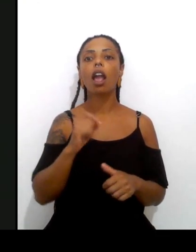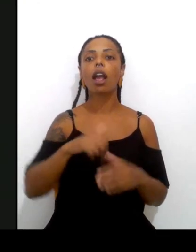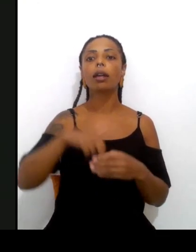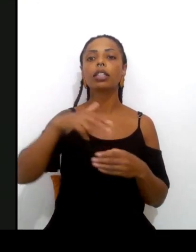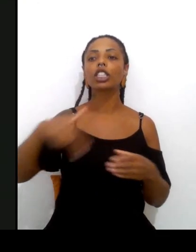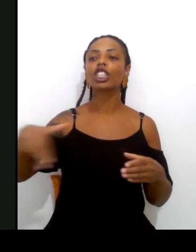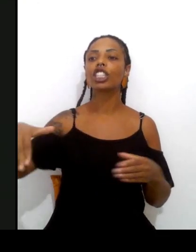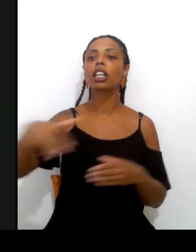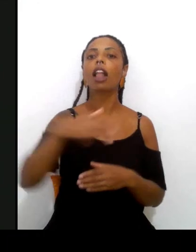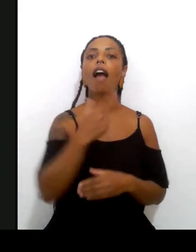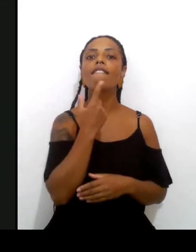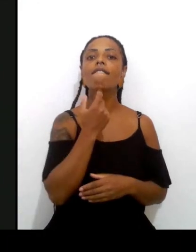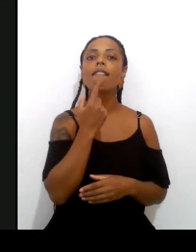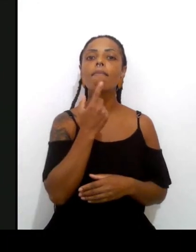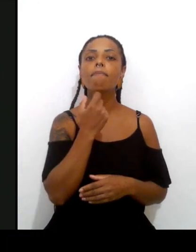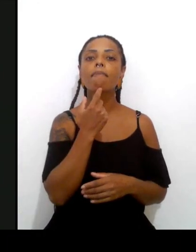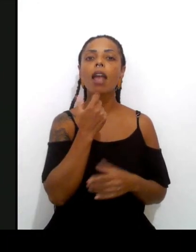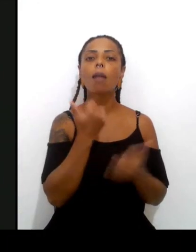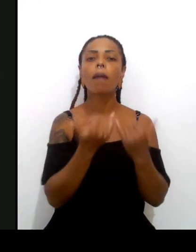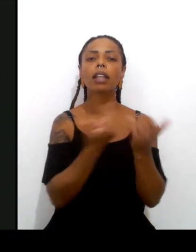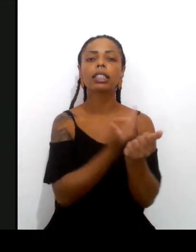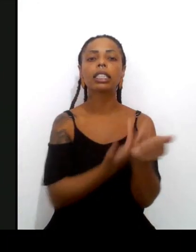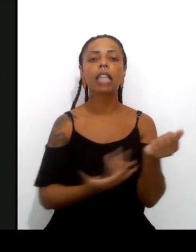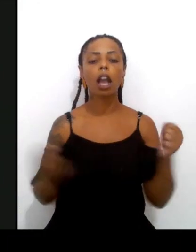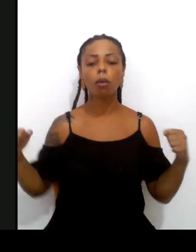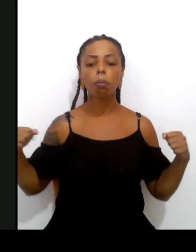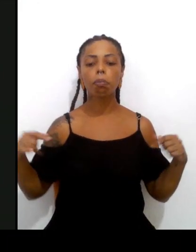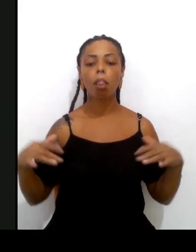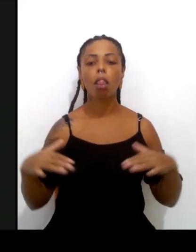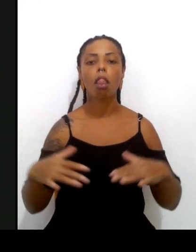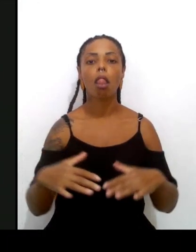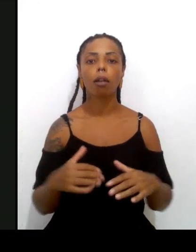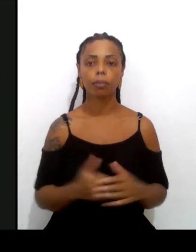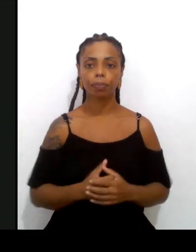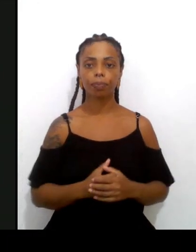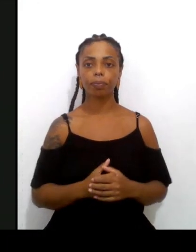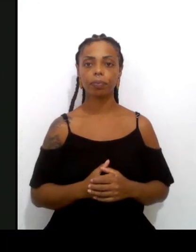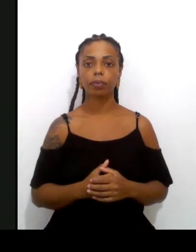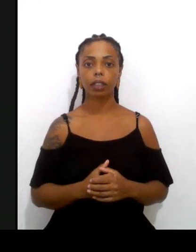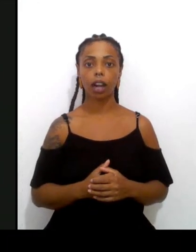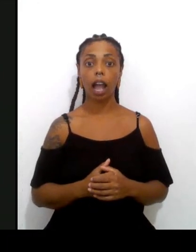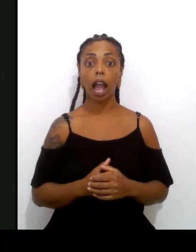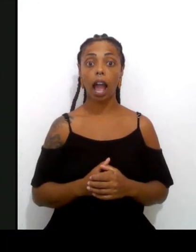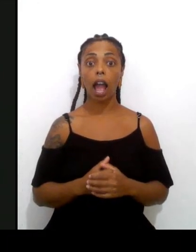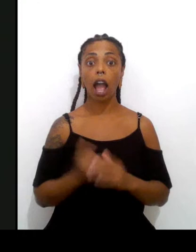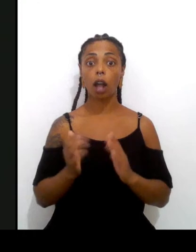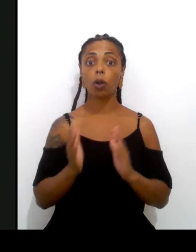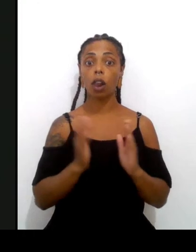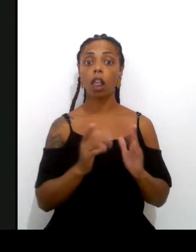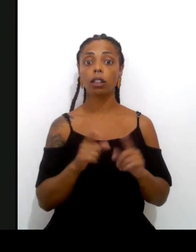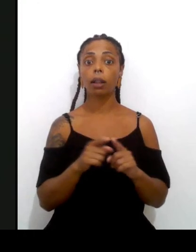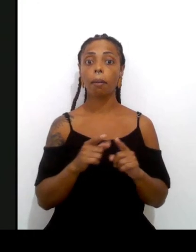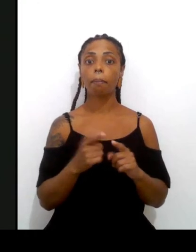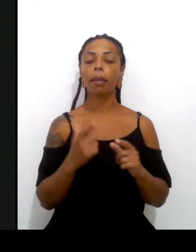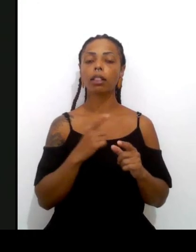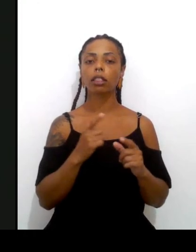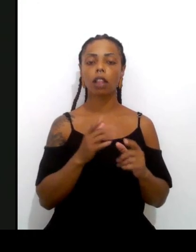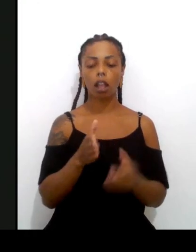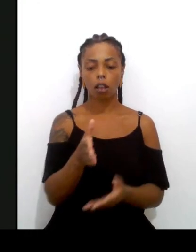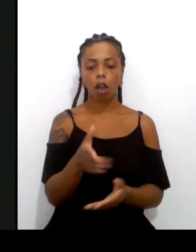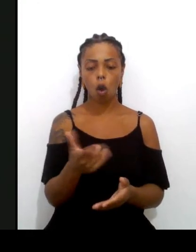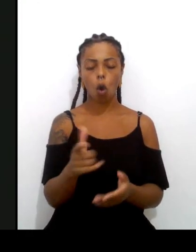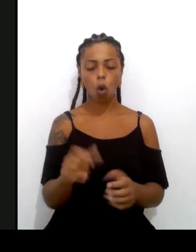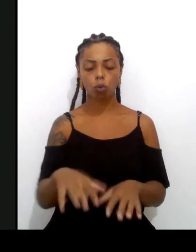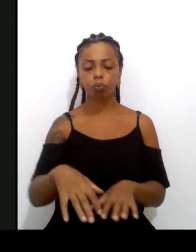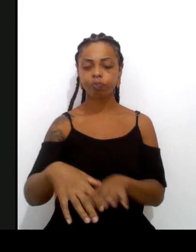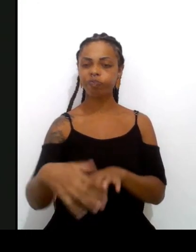para o Centro Gramado da imagem ao lado disso no centro da paisagem a outra forma ambígua ela se ergue do chão